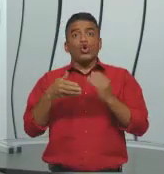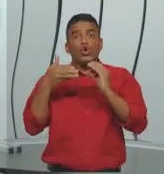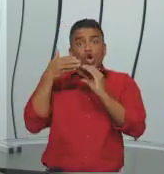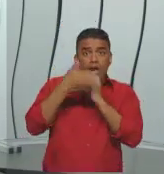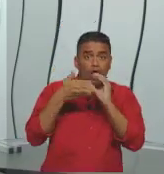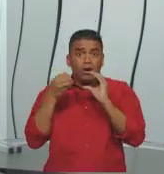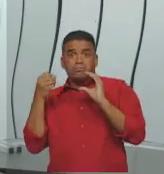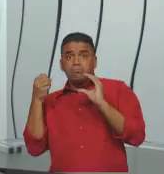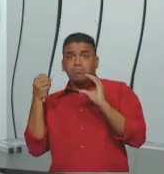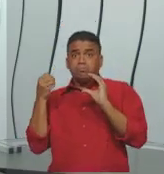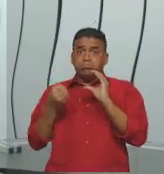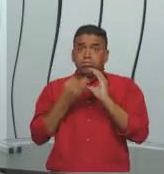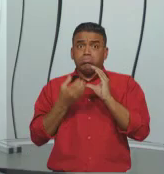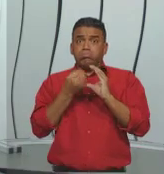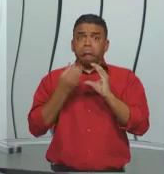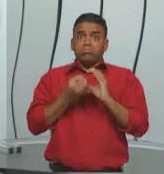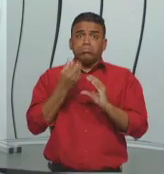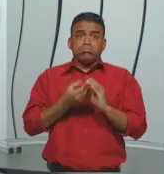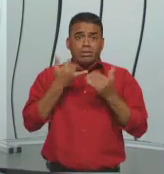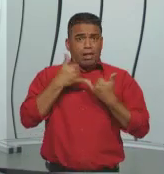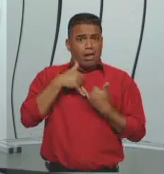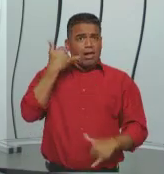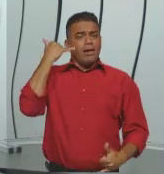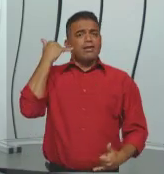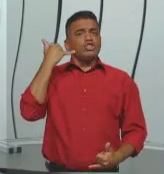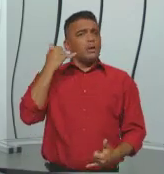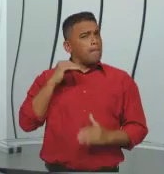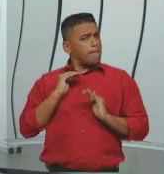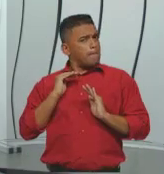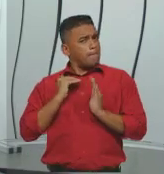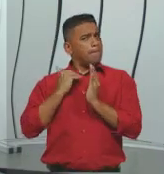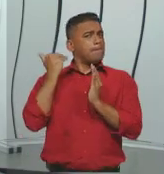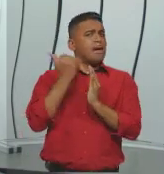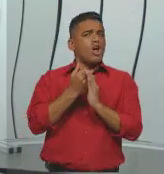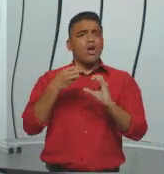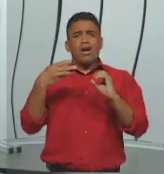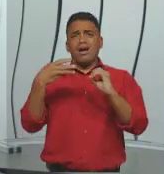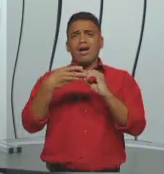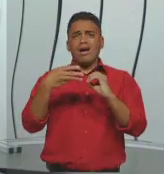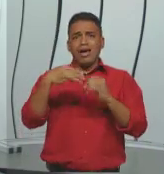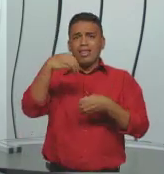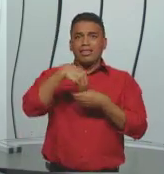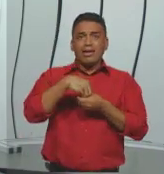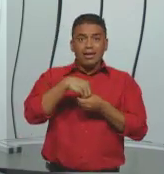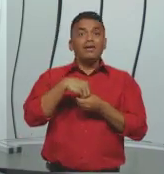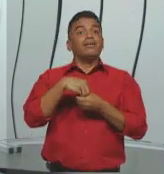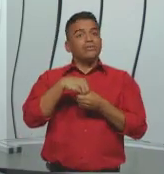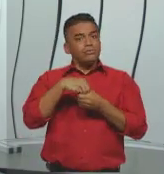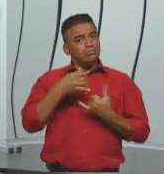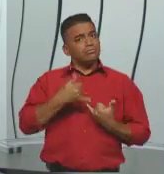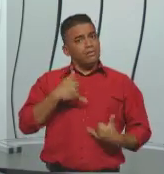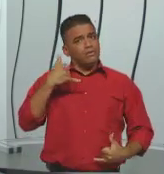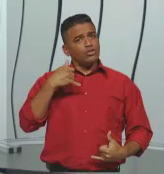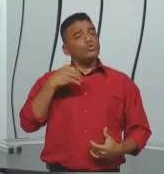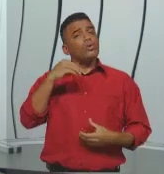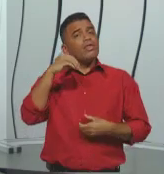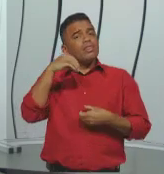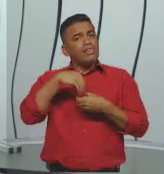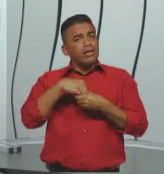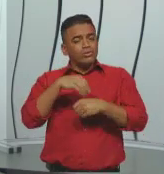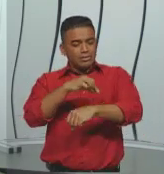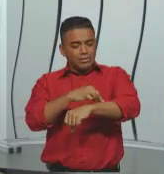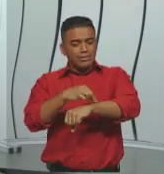glicose, que é a fonte de energia para a maioria das células do seu corpo e vai ser fonte de energia para o músculo, para você